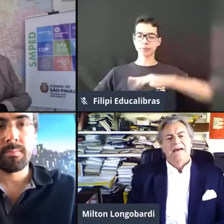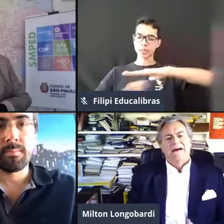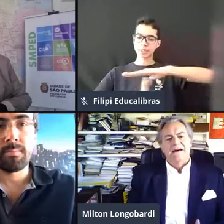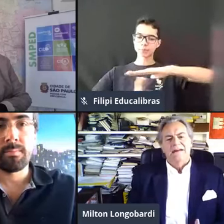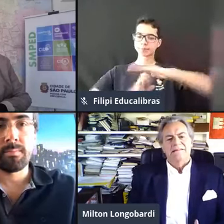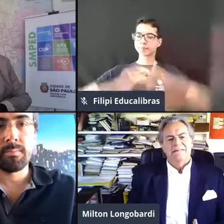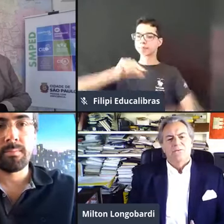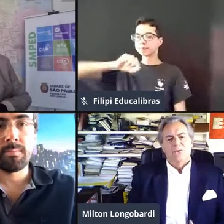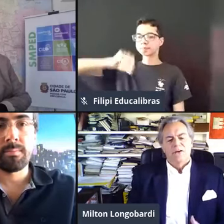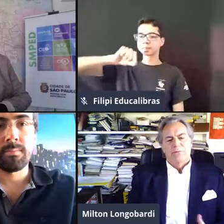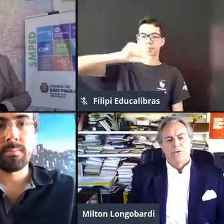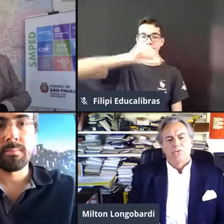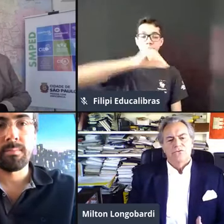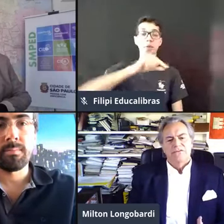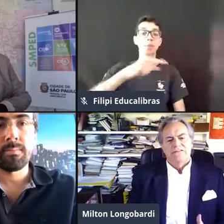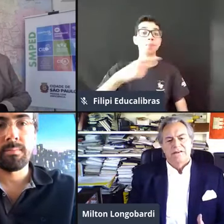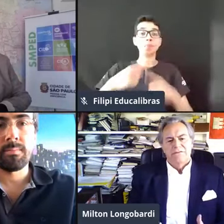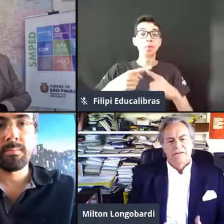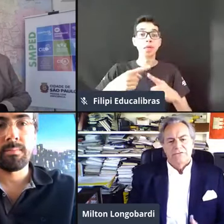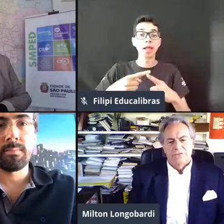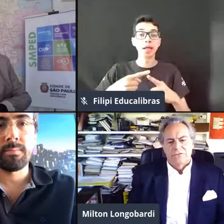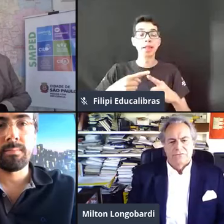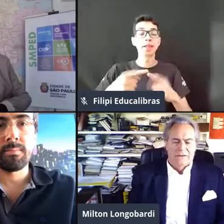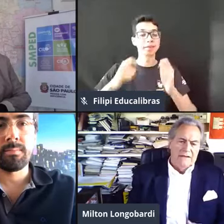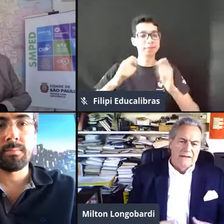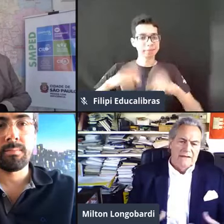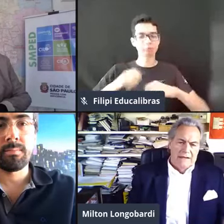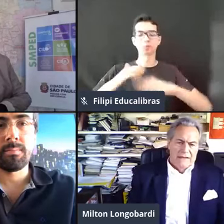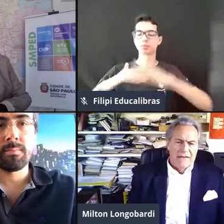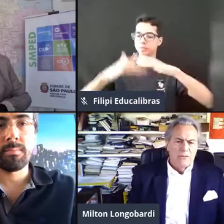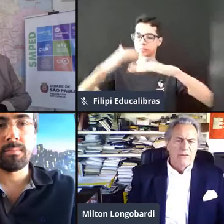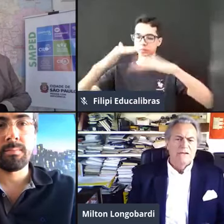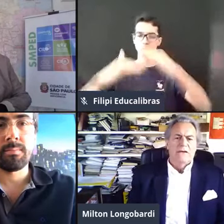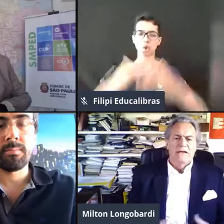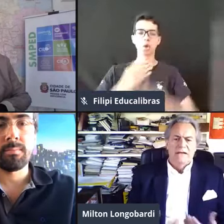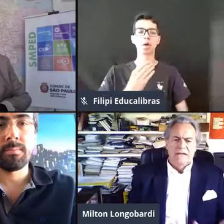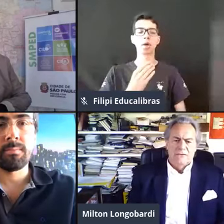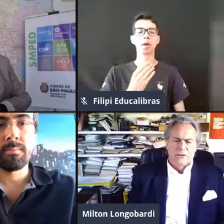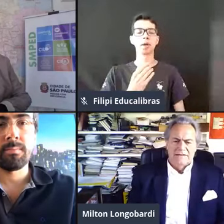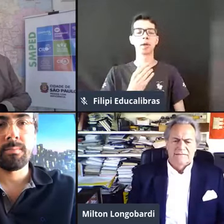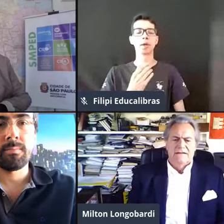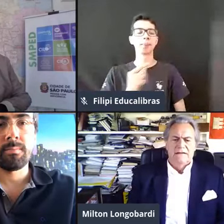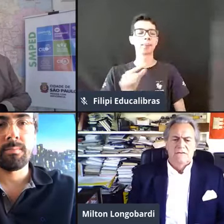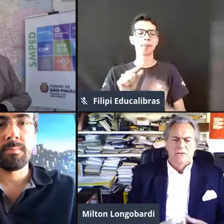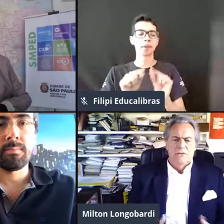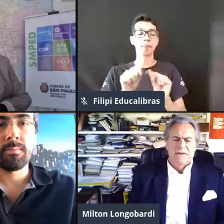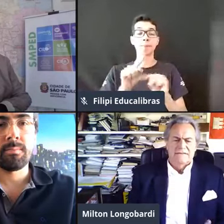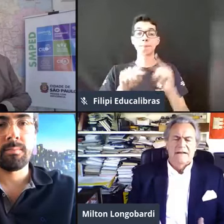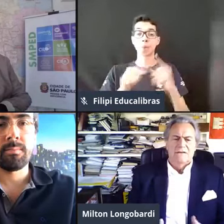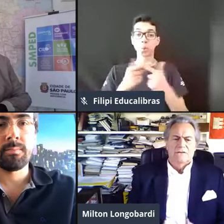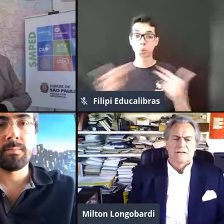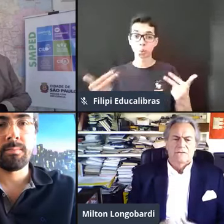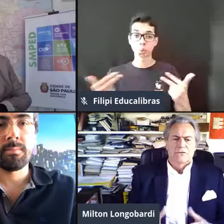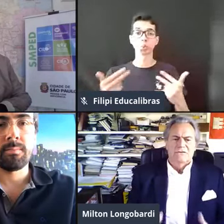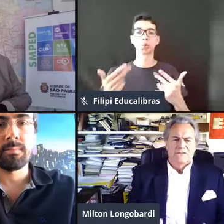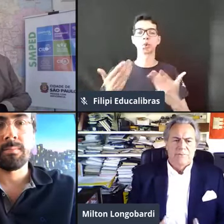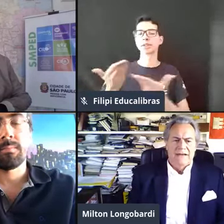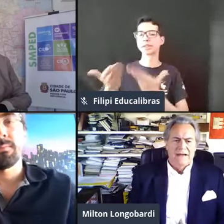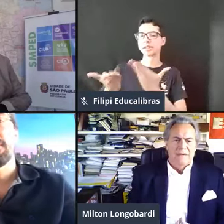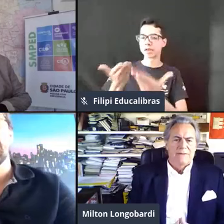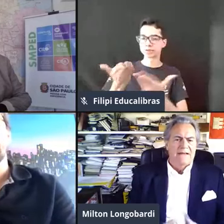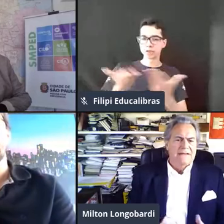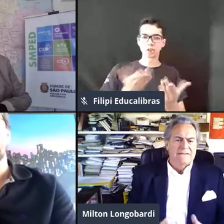para desenvolver produtos e serviços, incluindo aí educação e uma série de outras